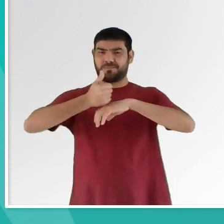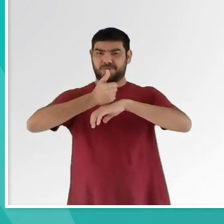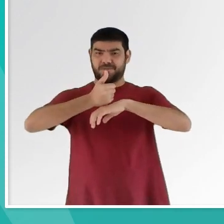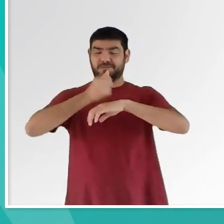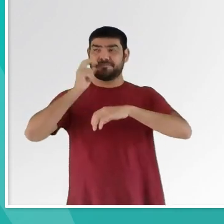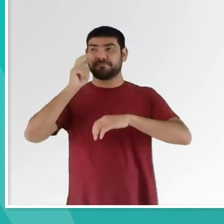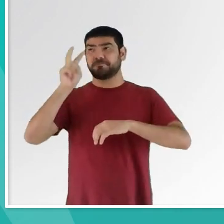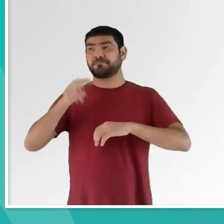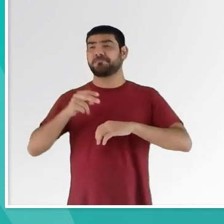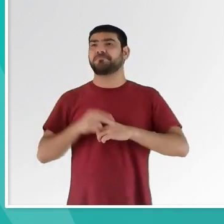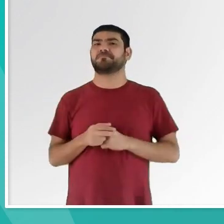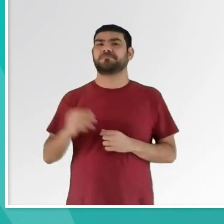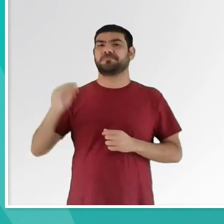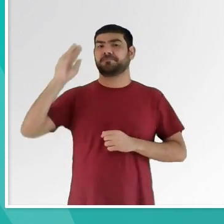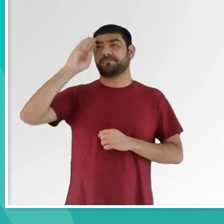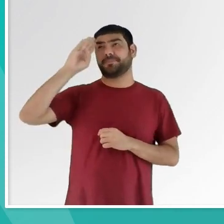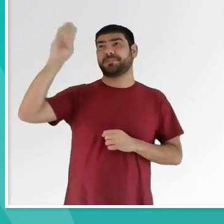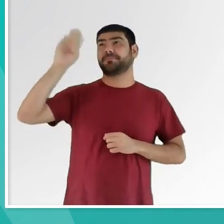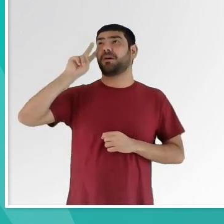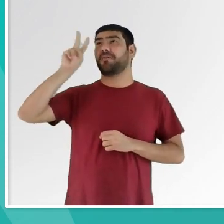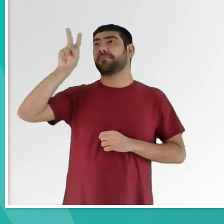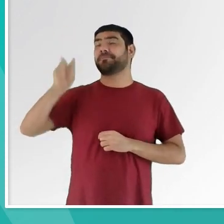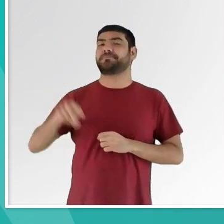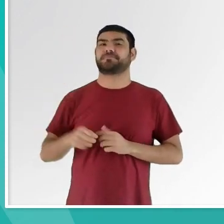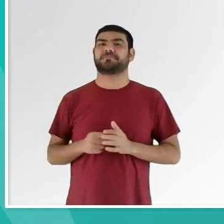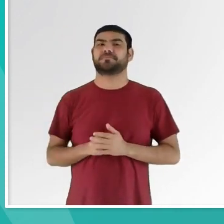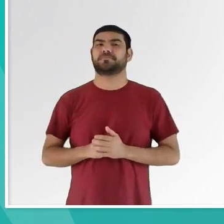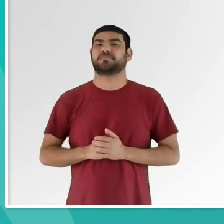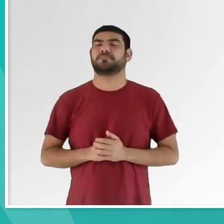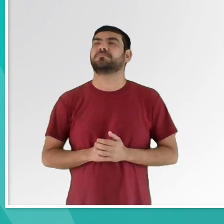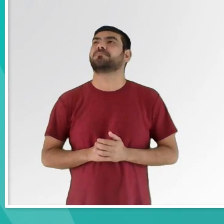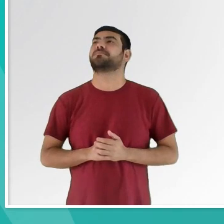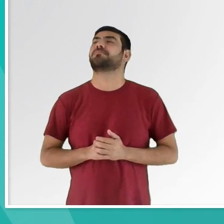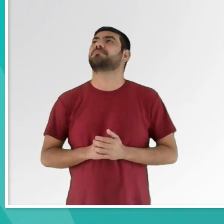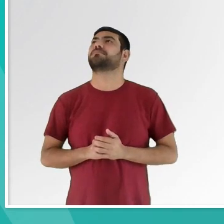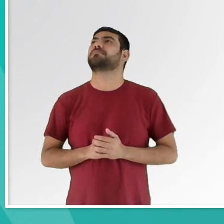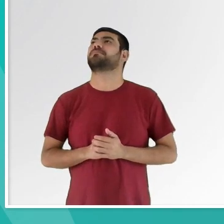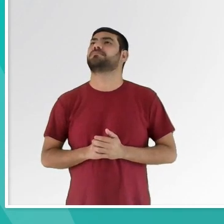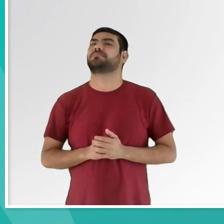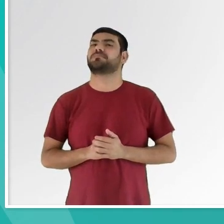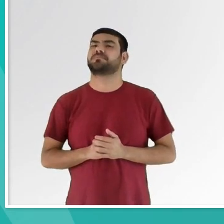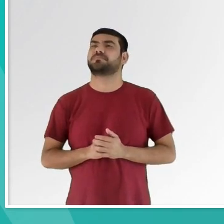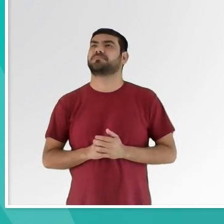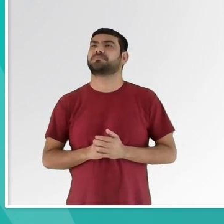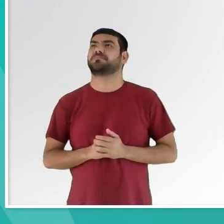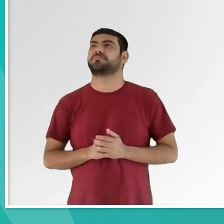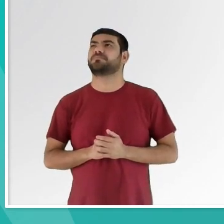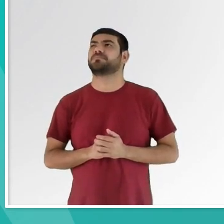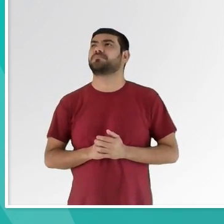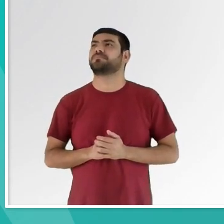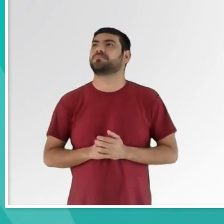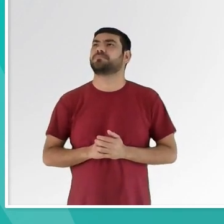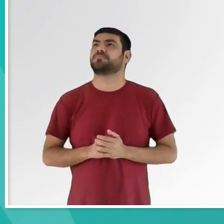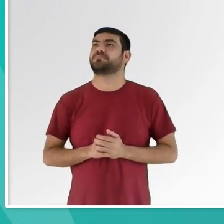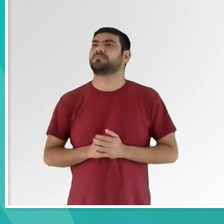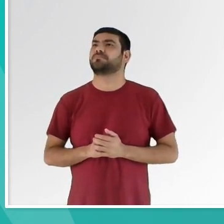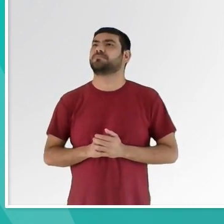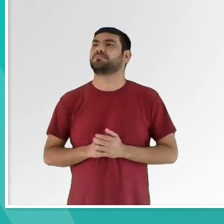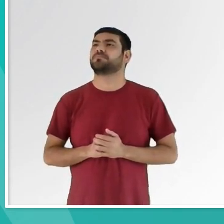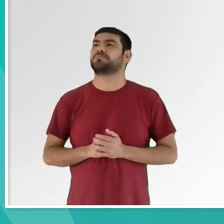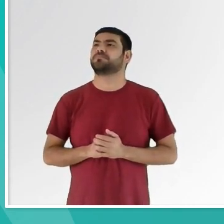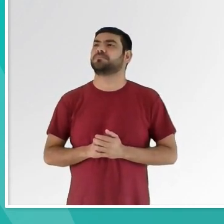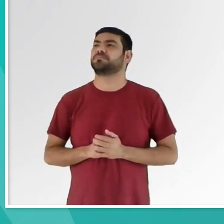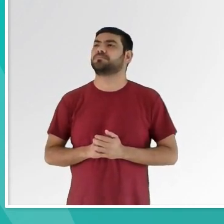principais artistas dessa arte, tá? Giovanni Anselmo, 1934, escultor italiano e um dos